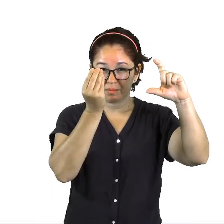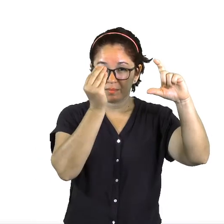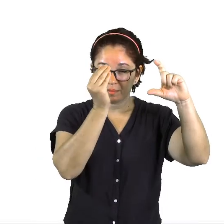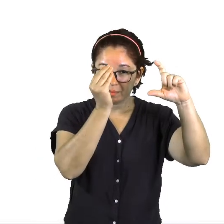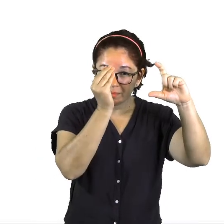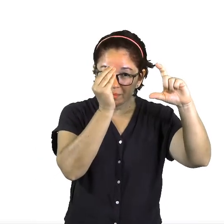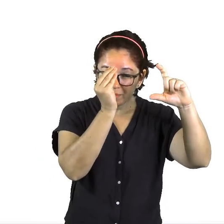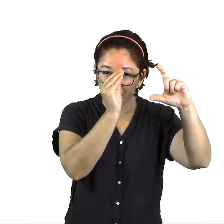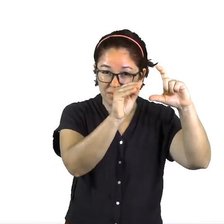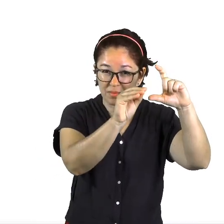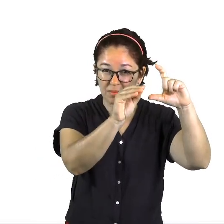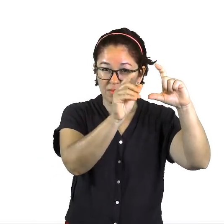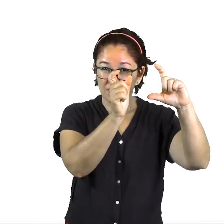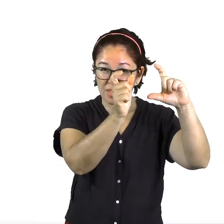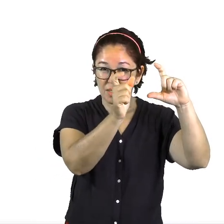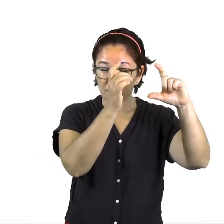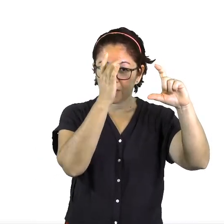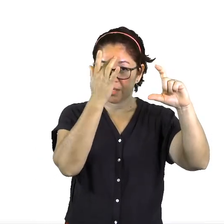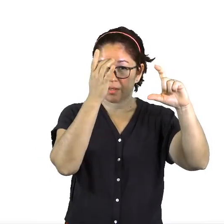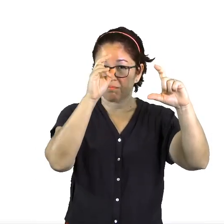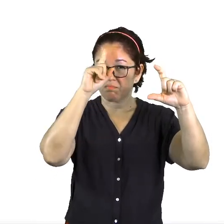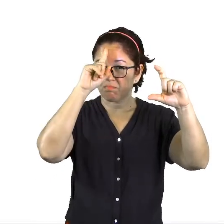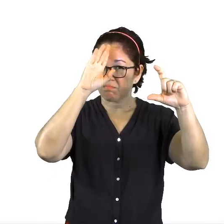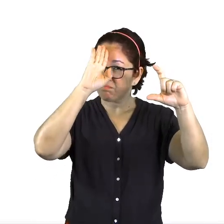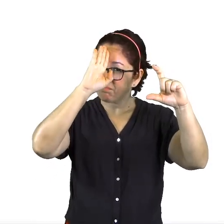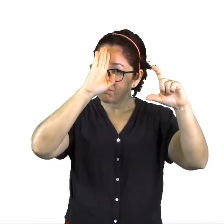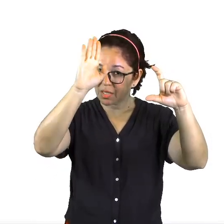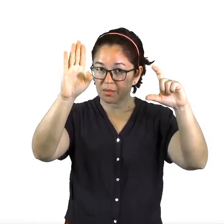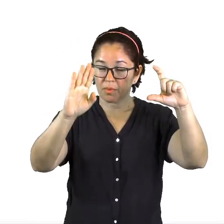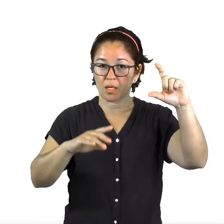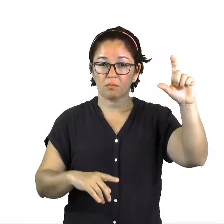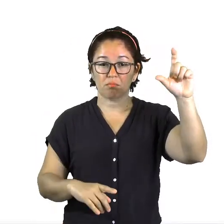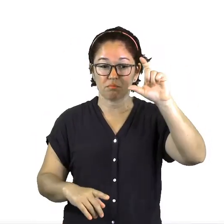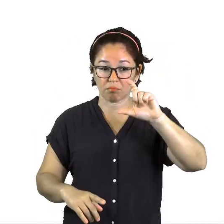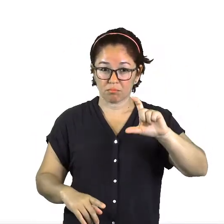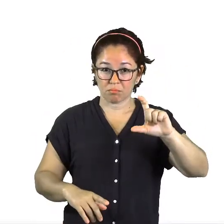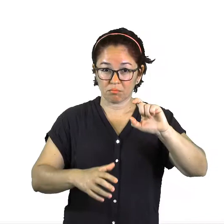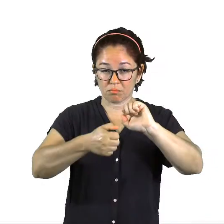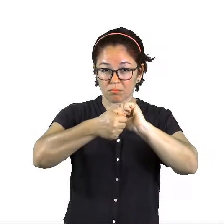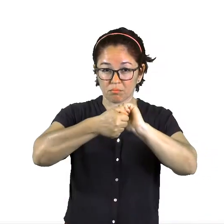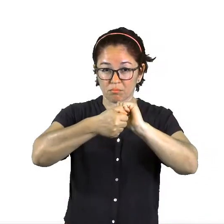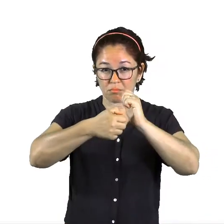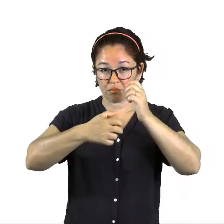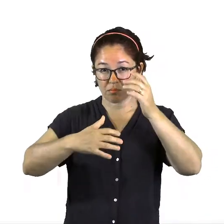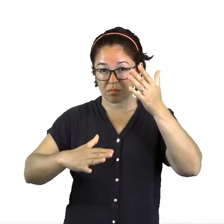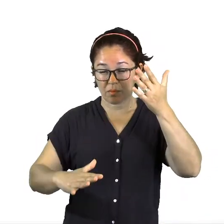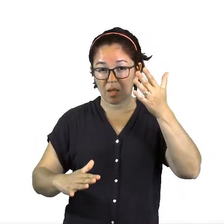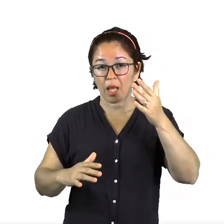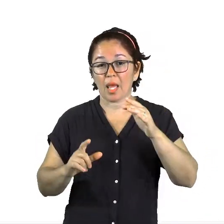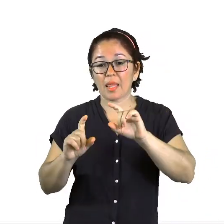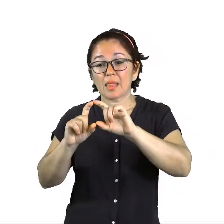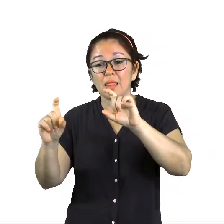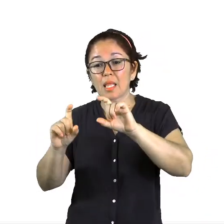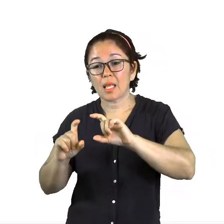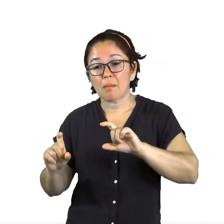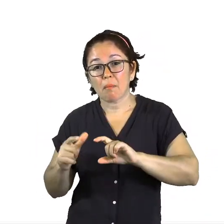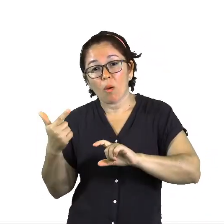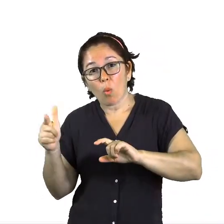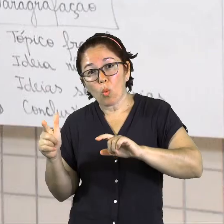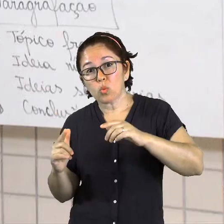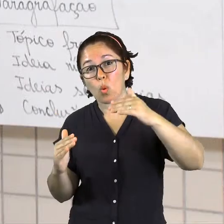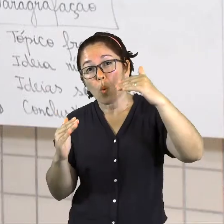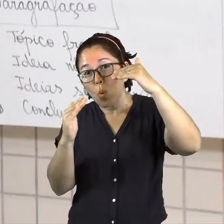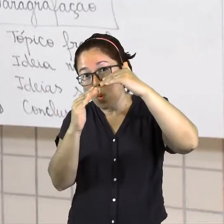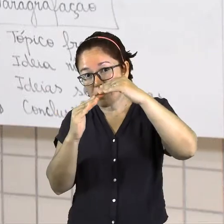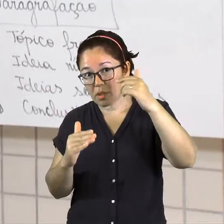ideias secundárias, que deverão estabelecer relação dialógica com a ideia principal. Ou seja, se